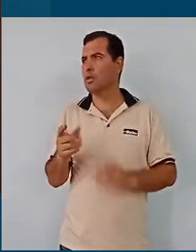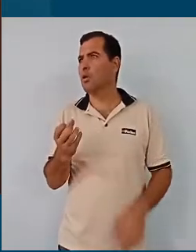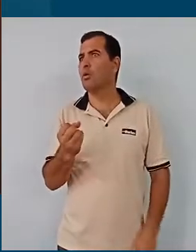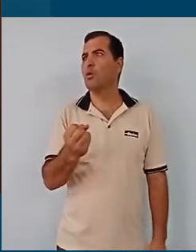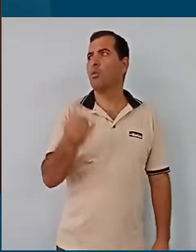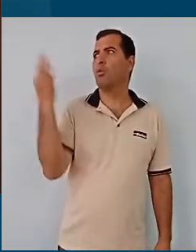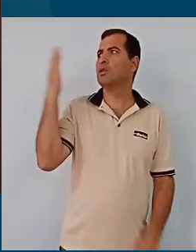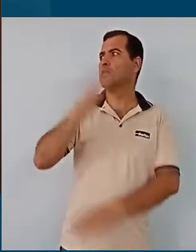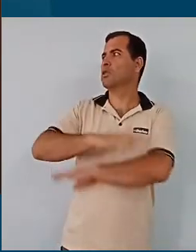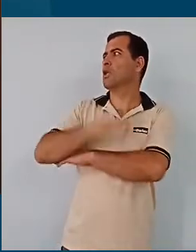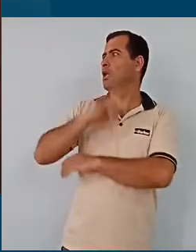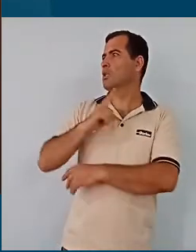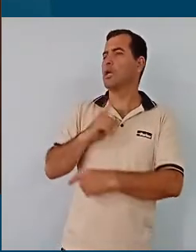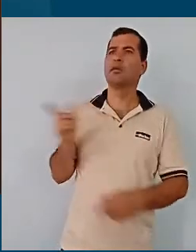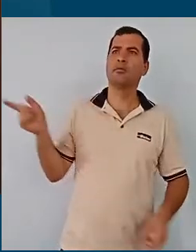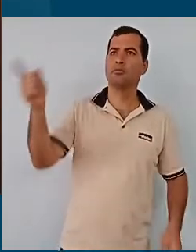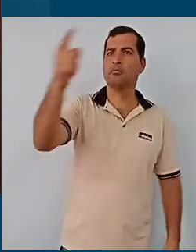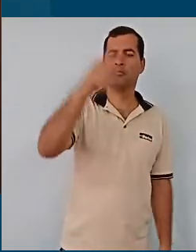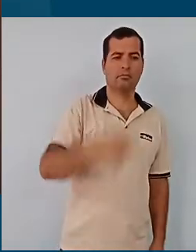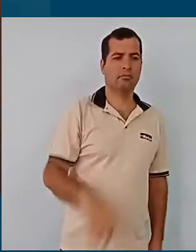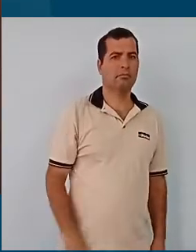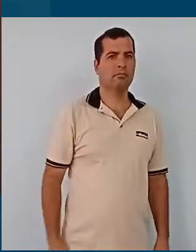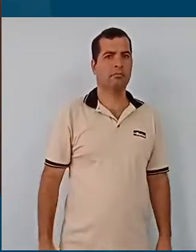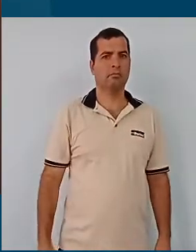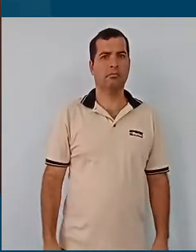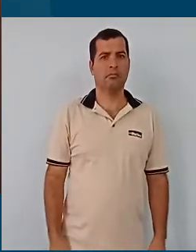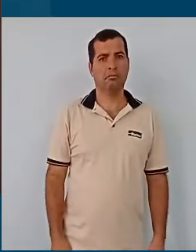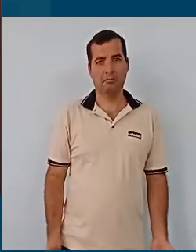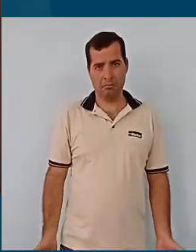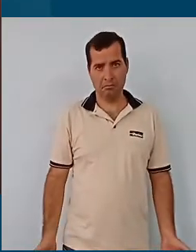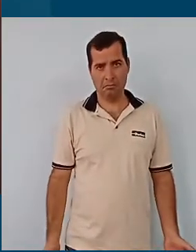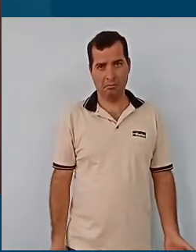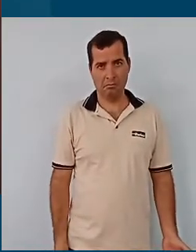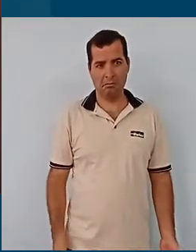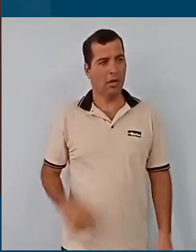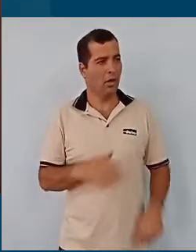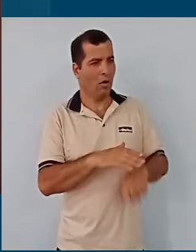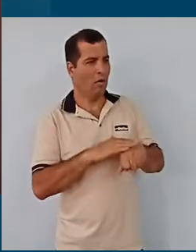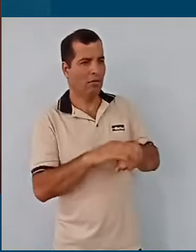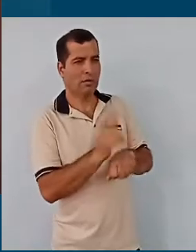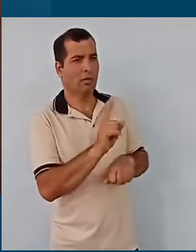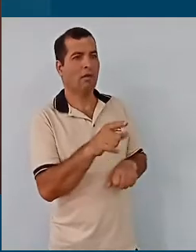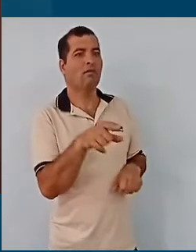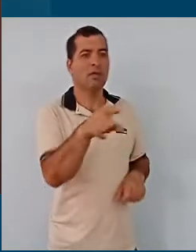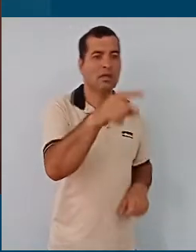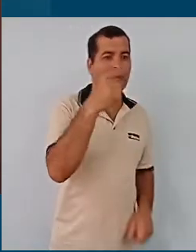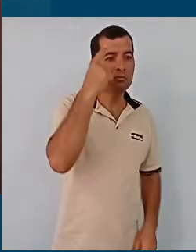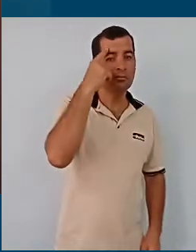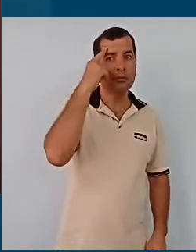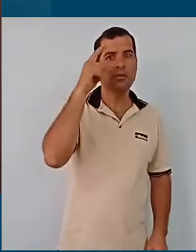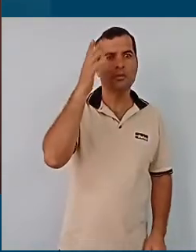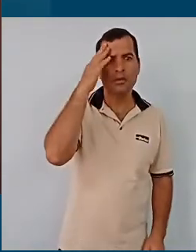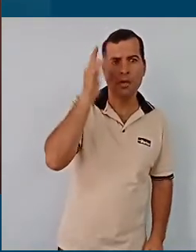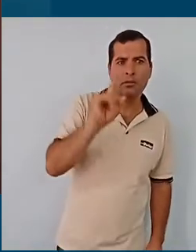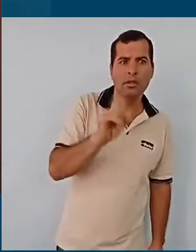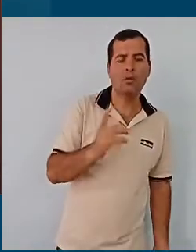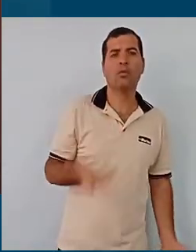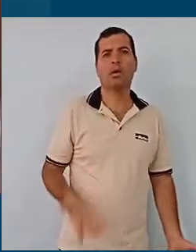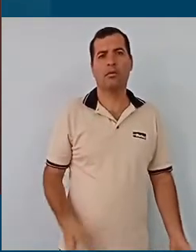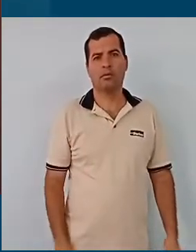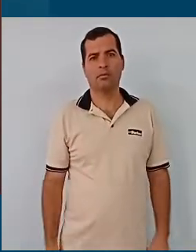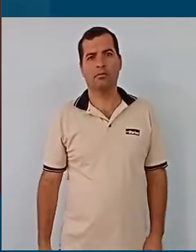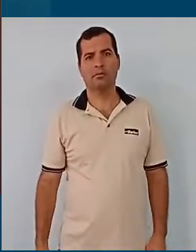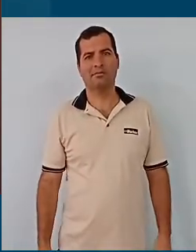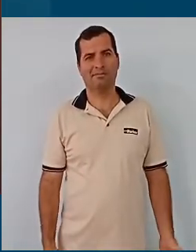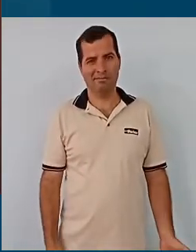janelas tem nessa sala? Ele não faz pergunta porque ele quer conversar, ele faz pergunta porque ele quer saber se as crianças sabem. Então,